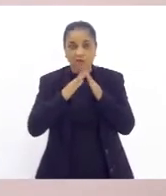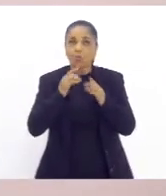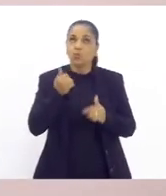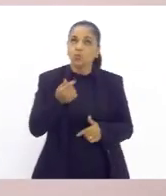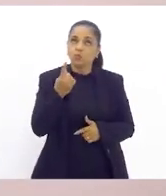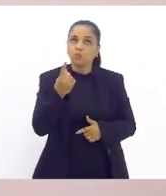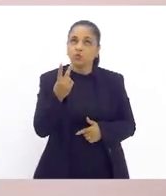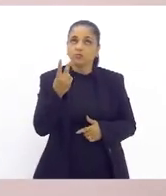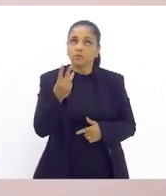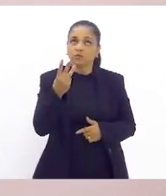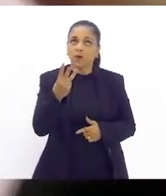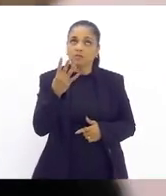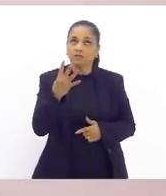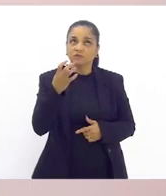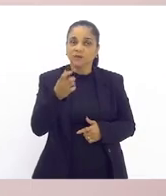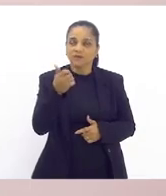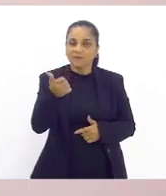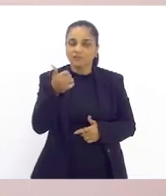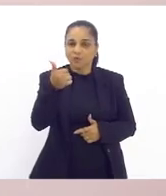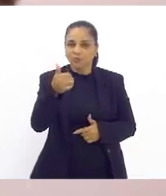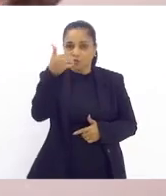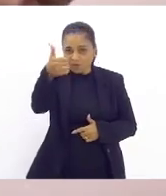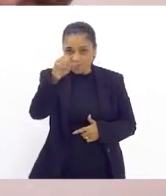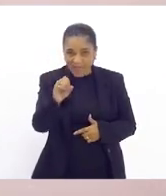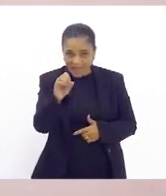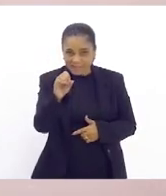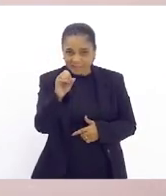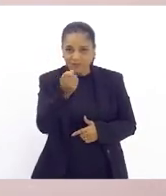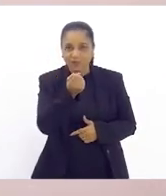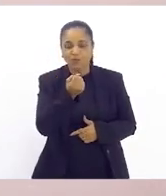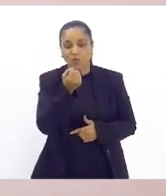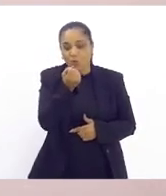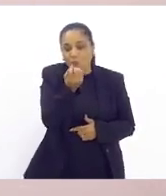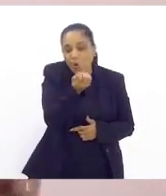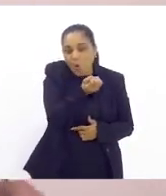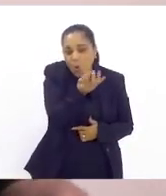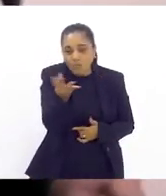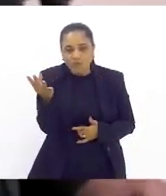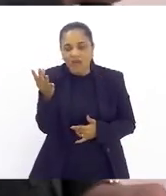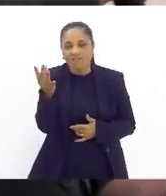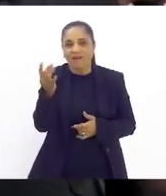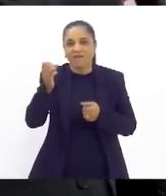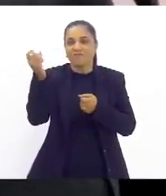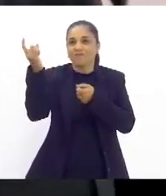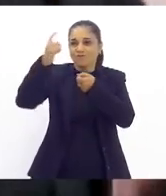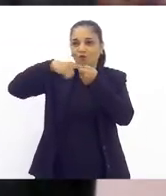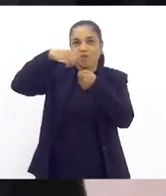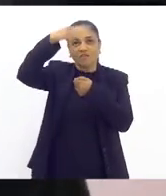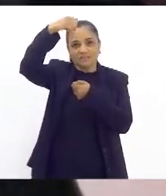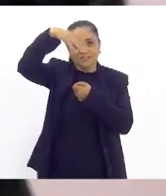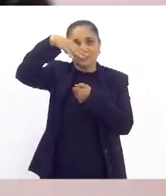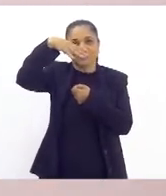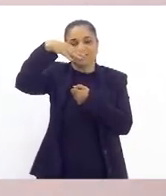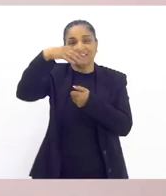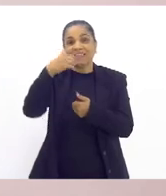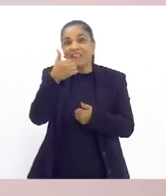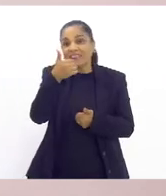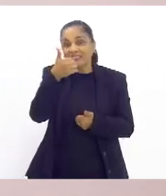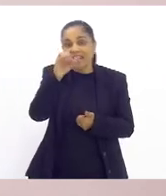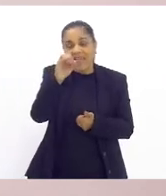eu falo um dois três quatro cinco seis sete oito nove dez que é o bairro Vila Rica a energia voltava eu sabia